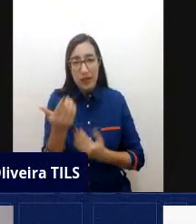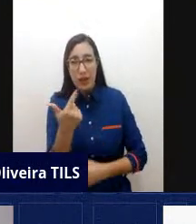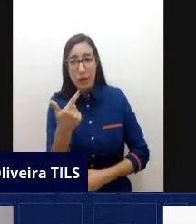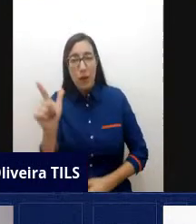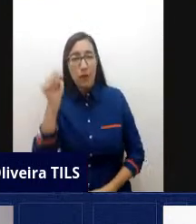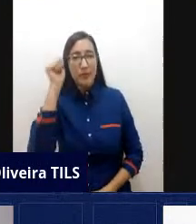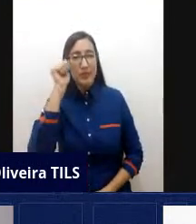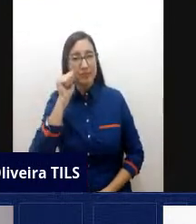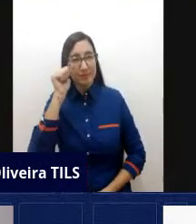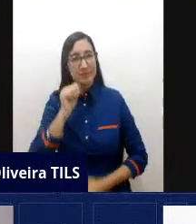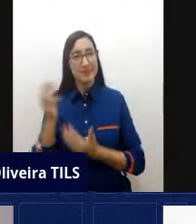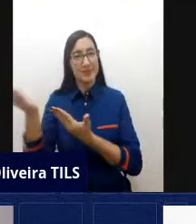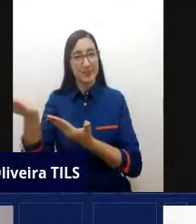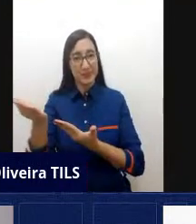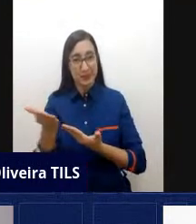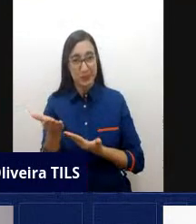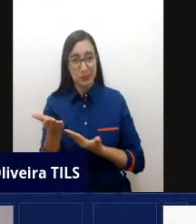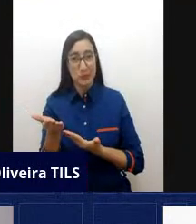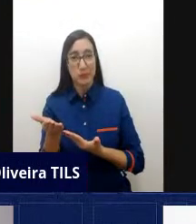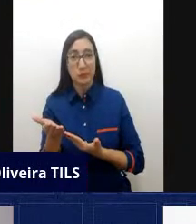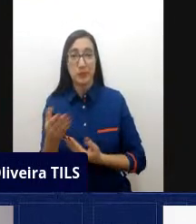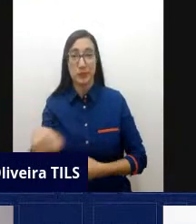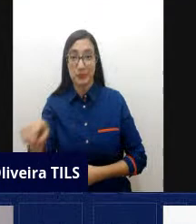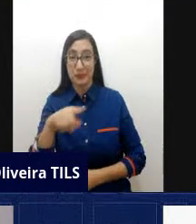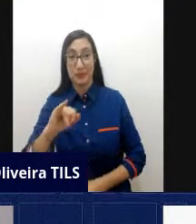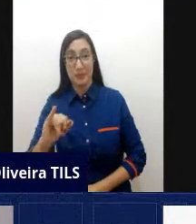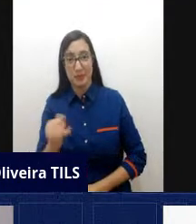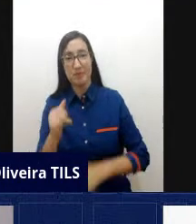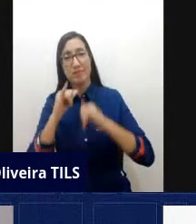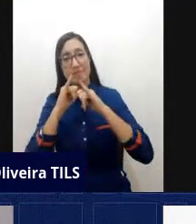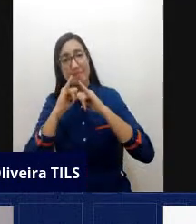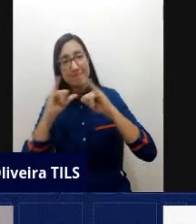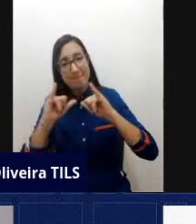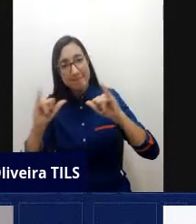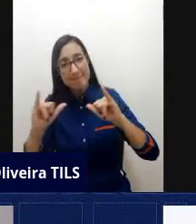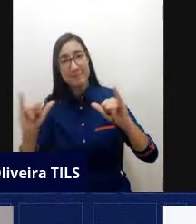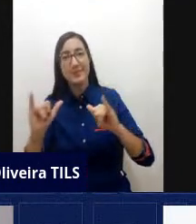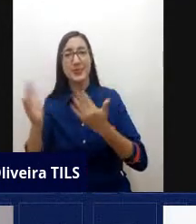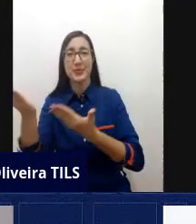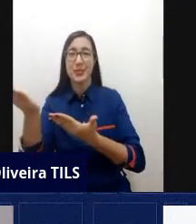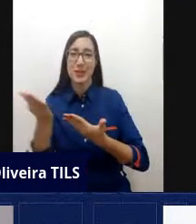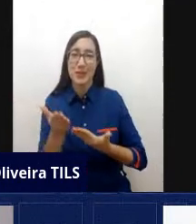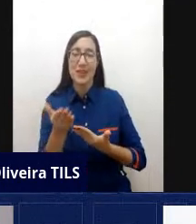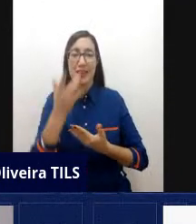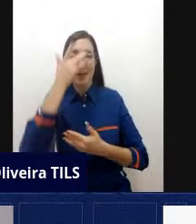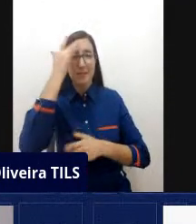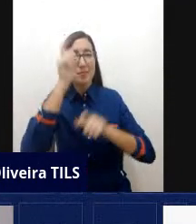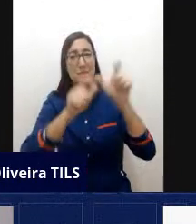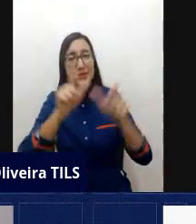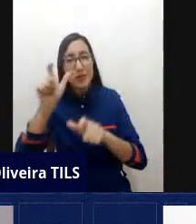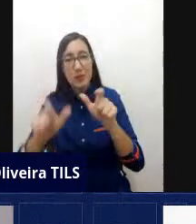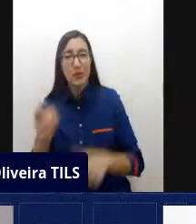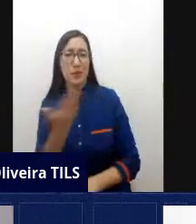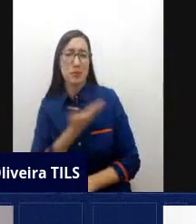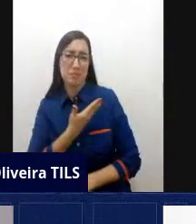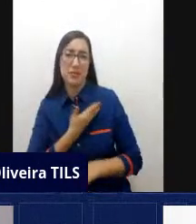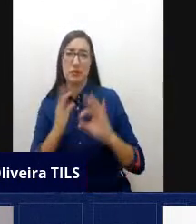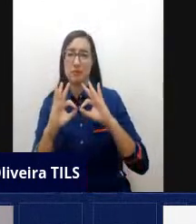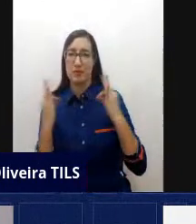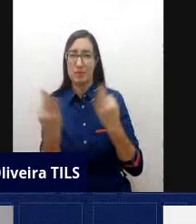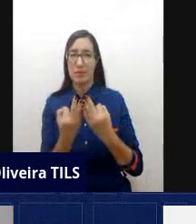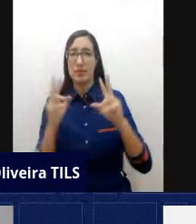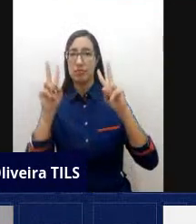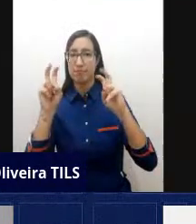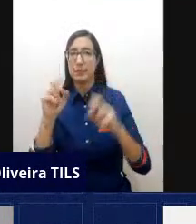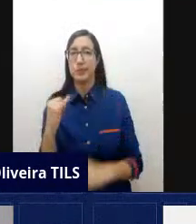avisem ao pessoal que o nosso programa acabou de começar. Convide as pessoas para vir aqui assistir. É um tema muito importante, né, que está na ordem